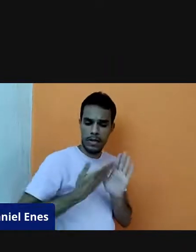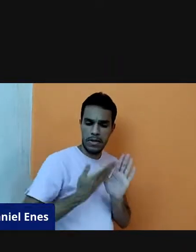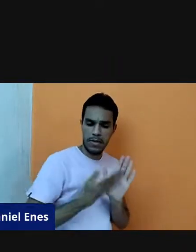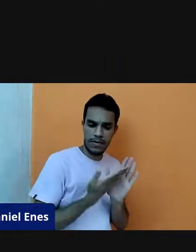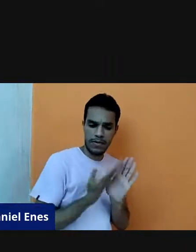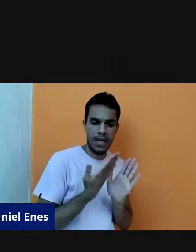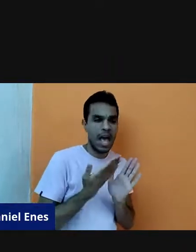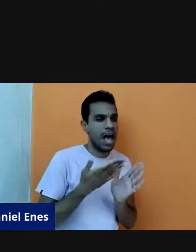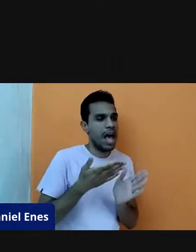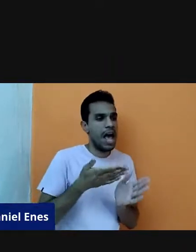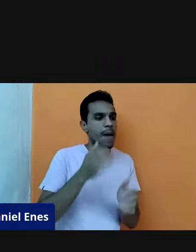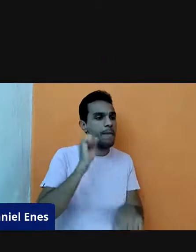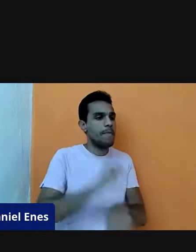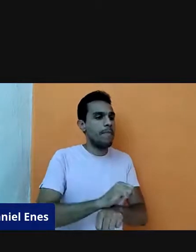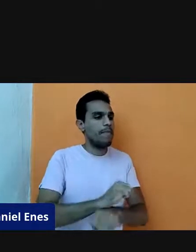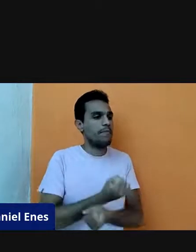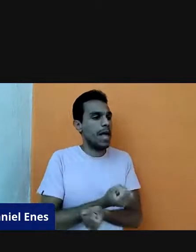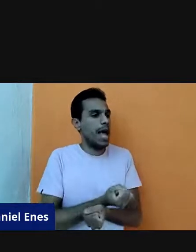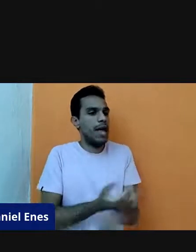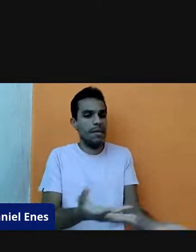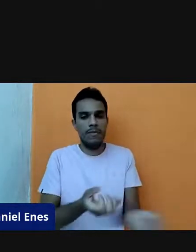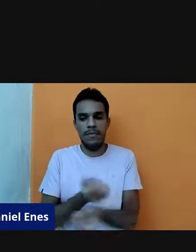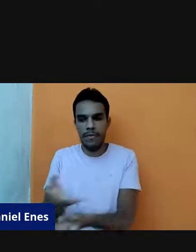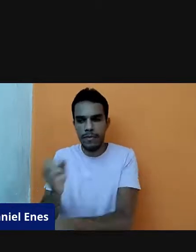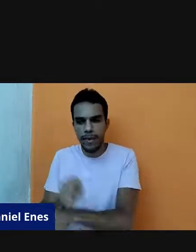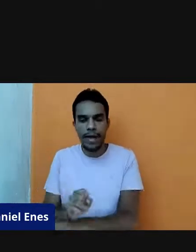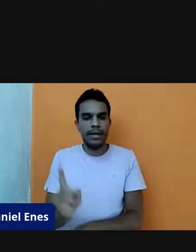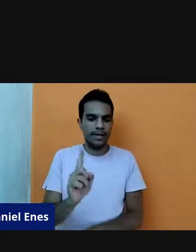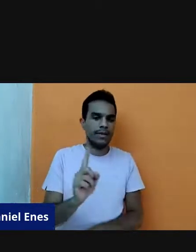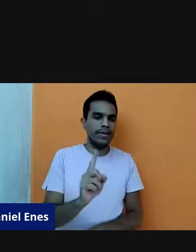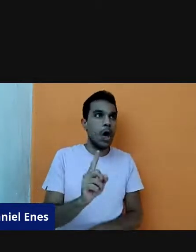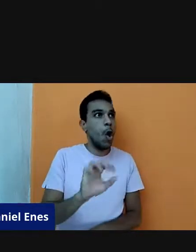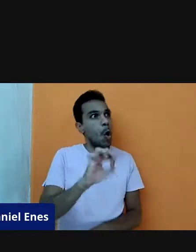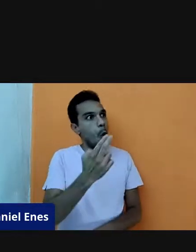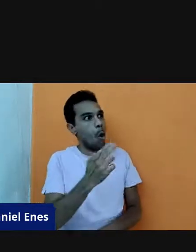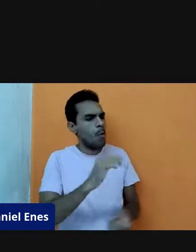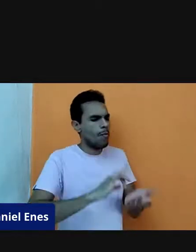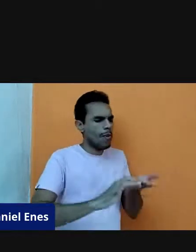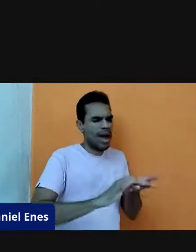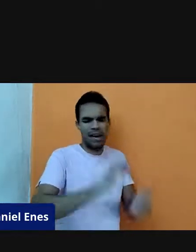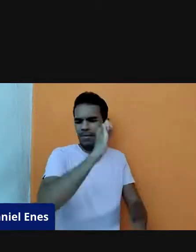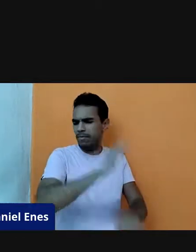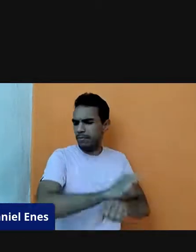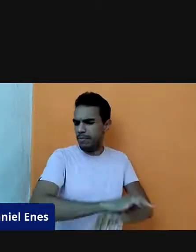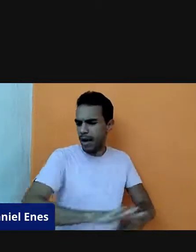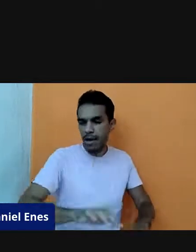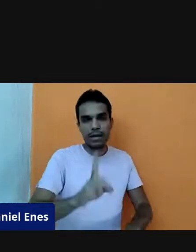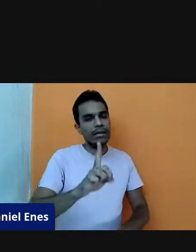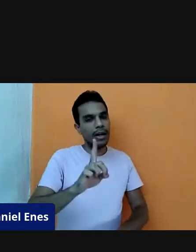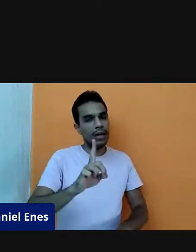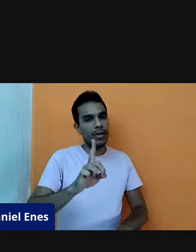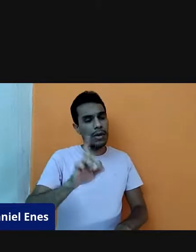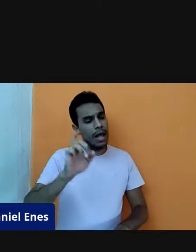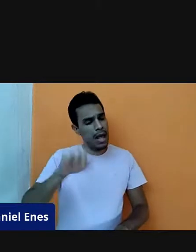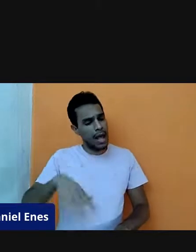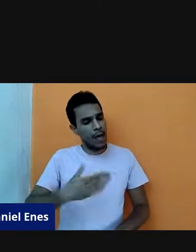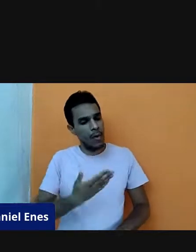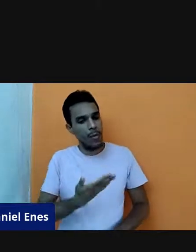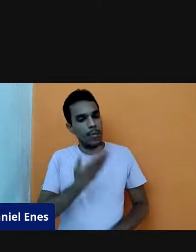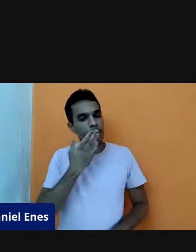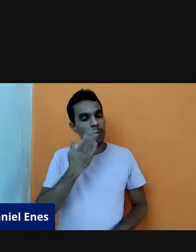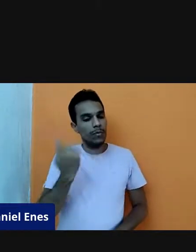sendo distribuídas, não vão continuar sendo feitas em Braille, né? Essa foi uma forma da